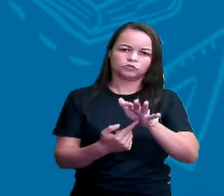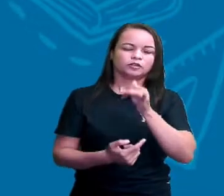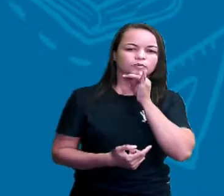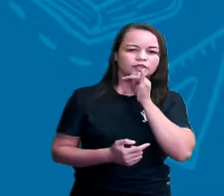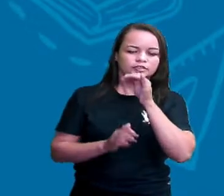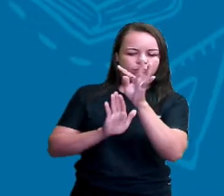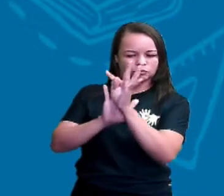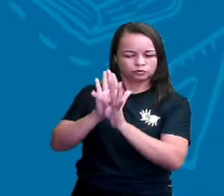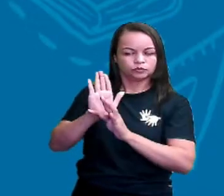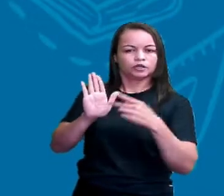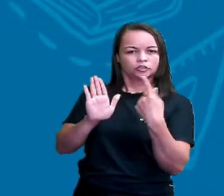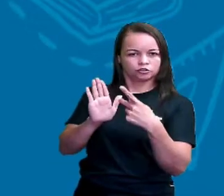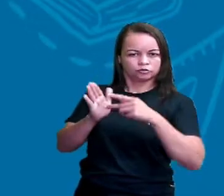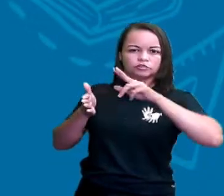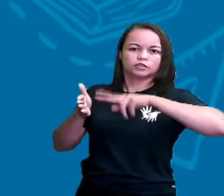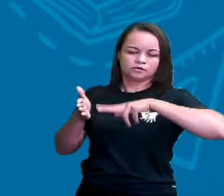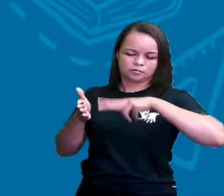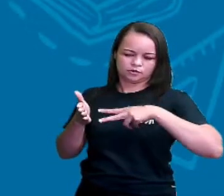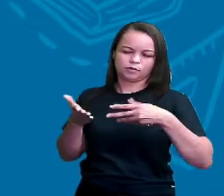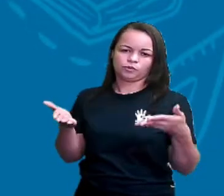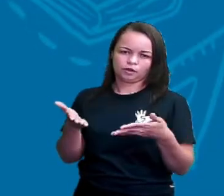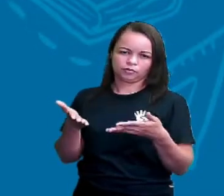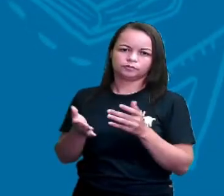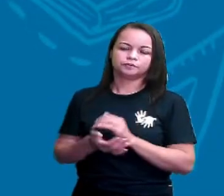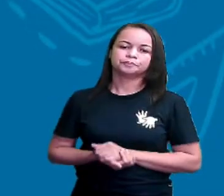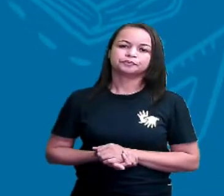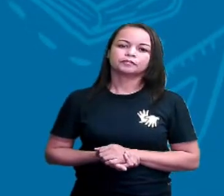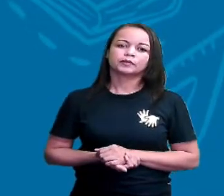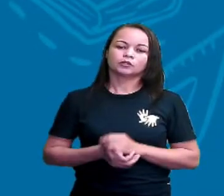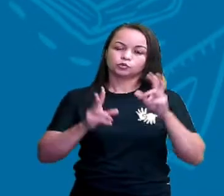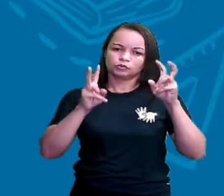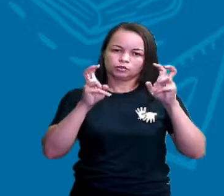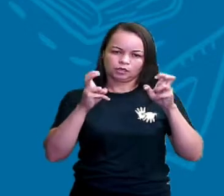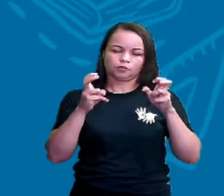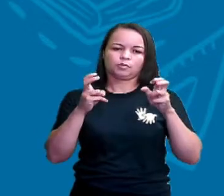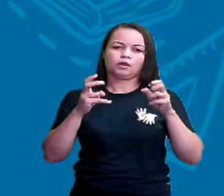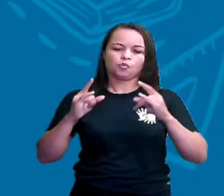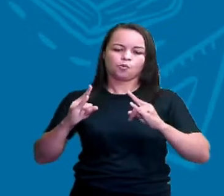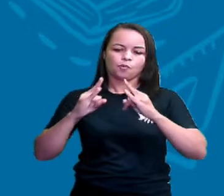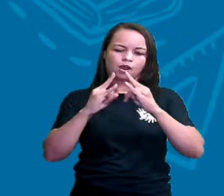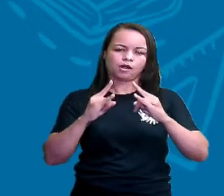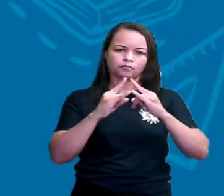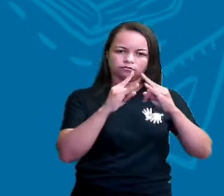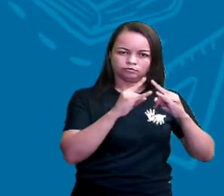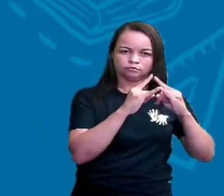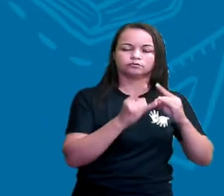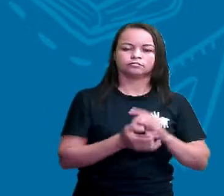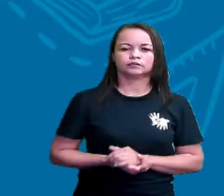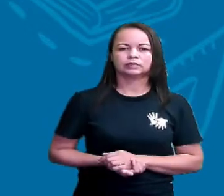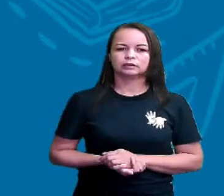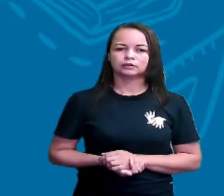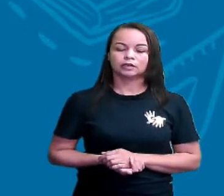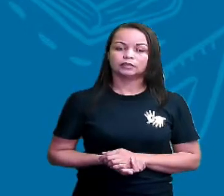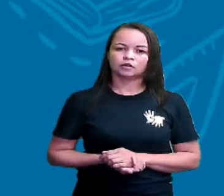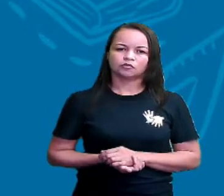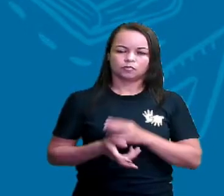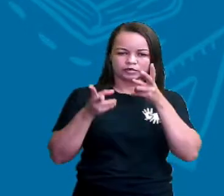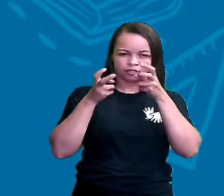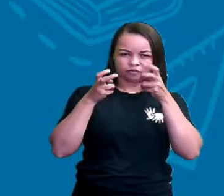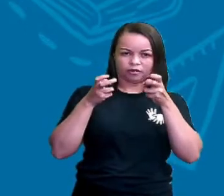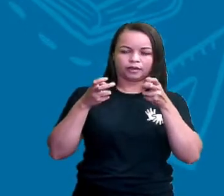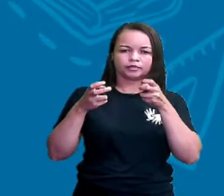que nós acabamos de ler, o acampamento, né, a gente vai conseguir observar que cada animal vai